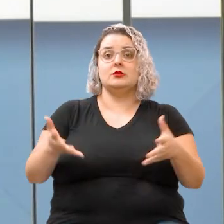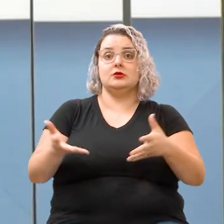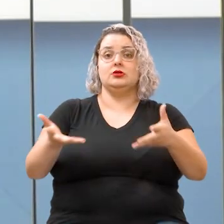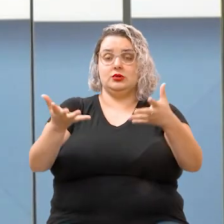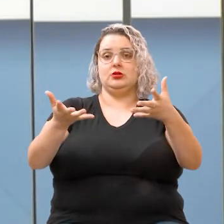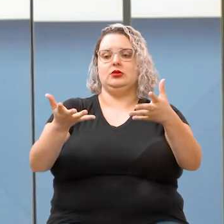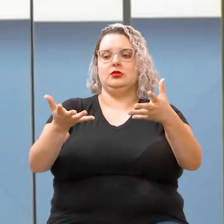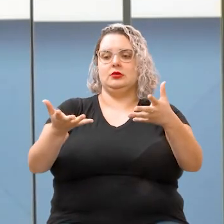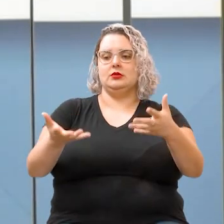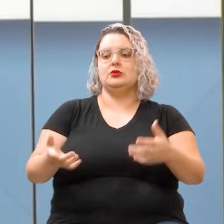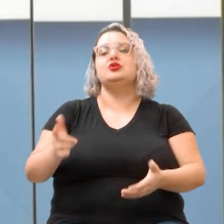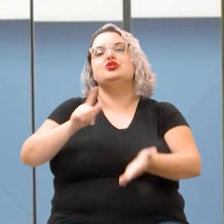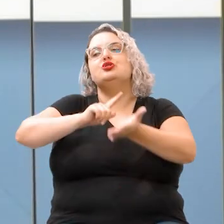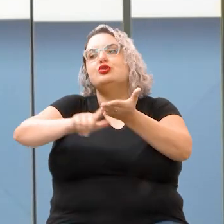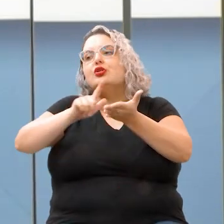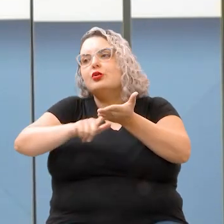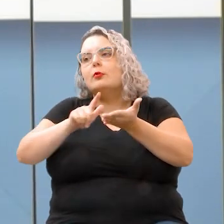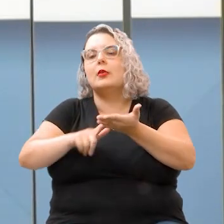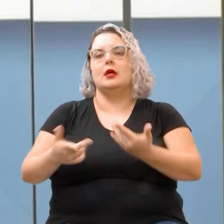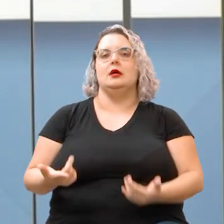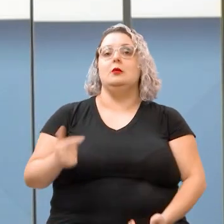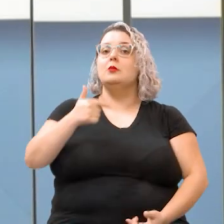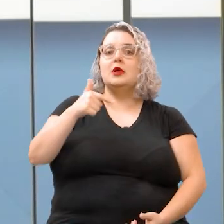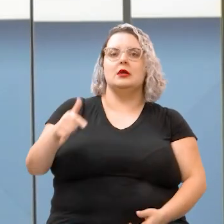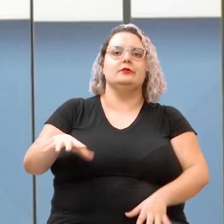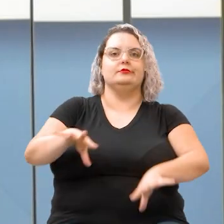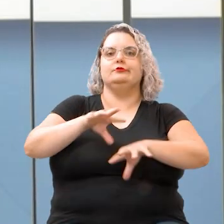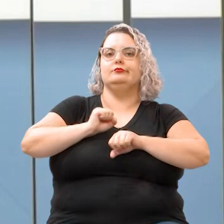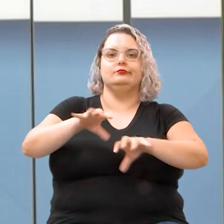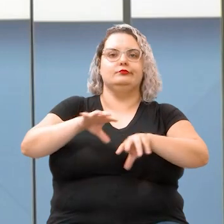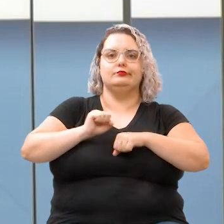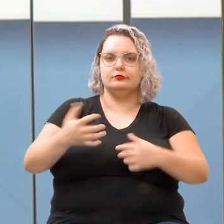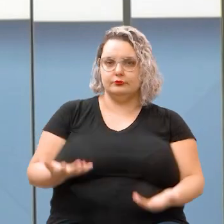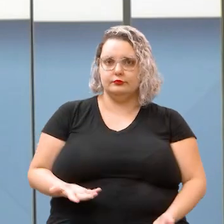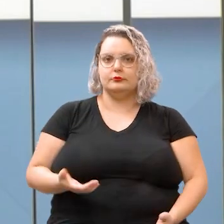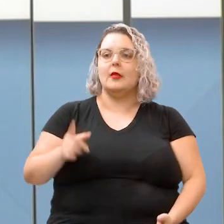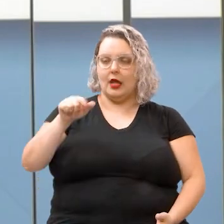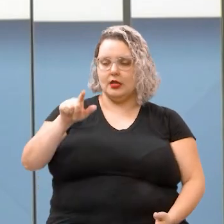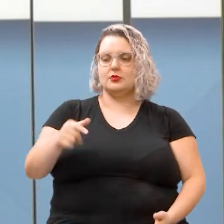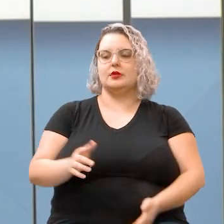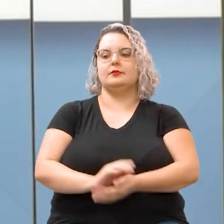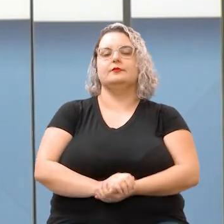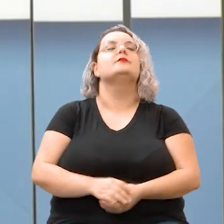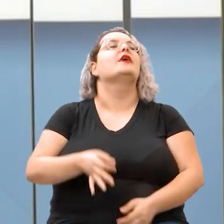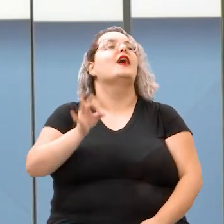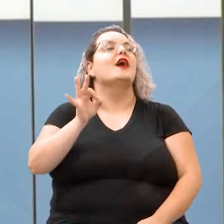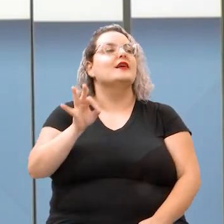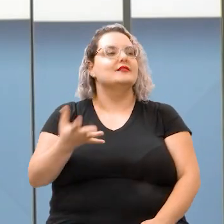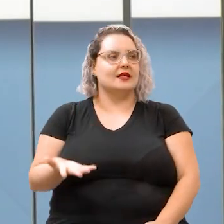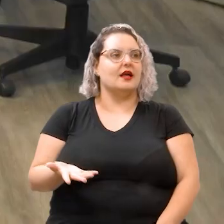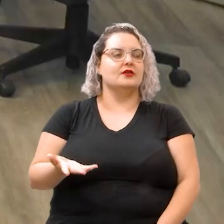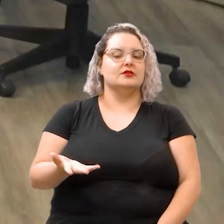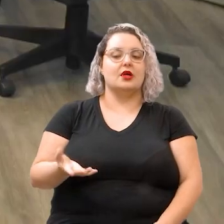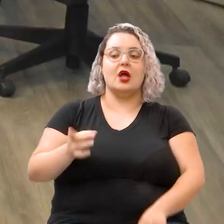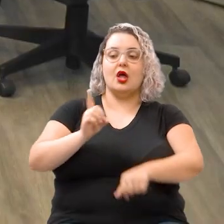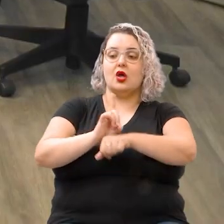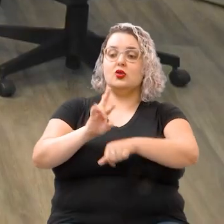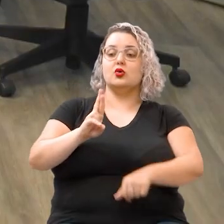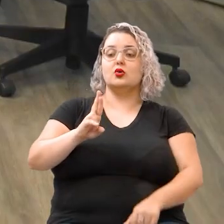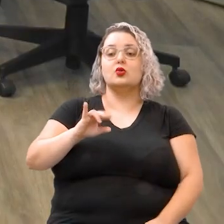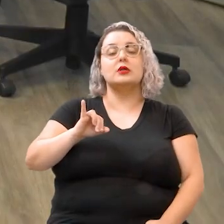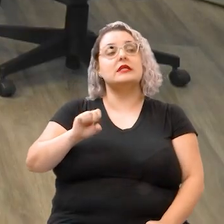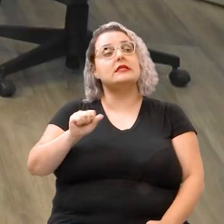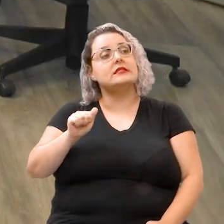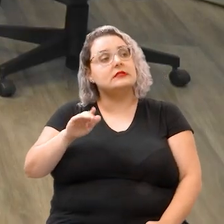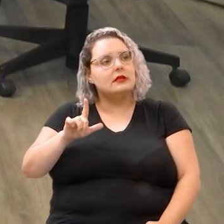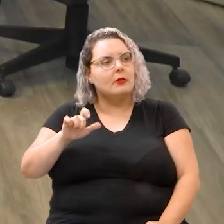de higiene, para que não pegue infecção. Sim. Então é isso daí. Tá certo. Doutora Isabela, quando